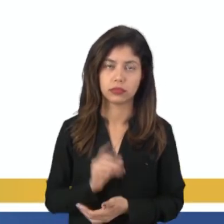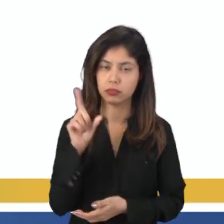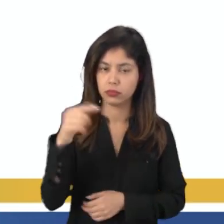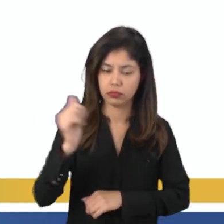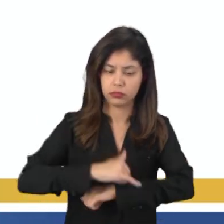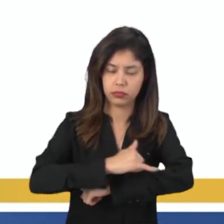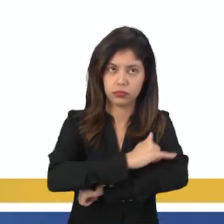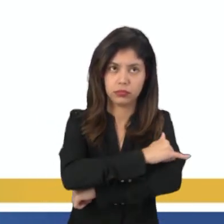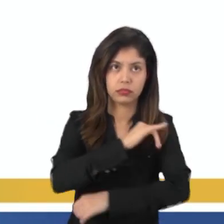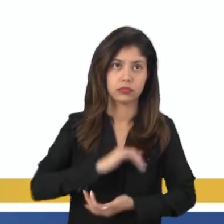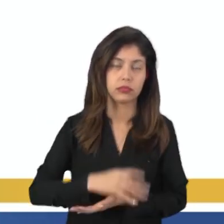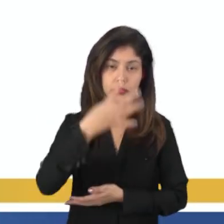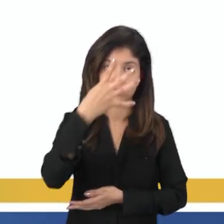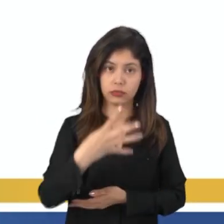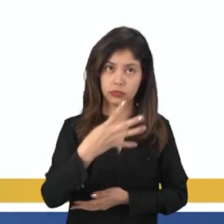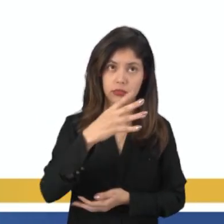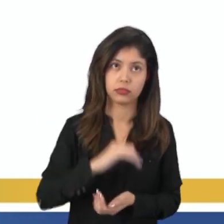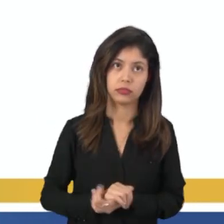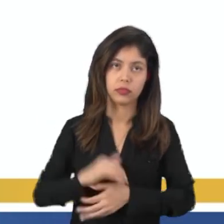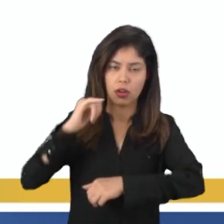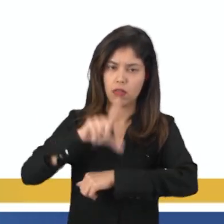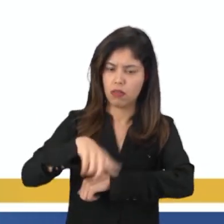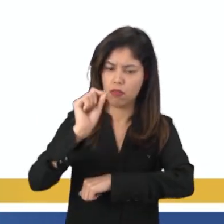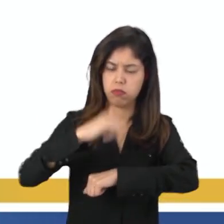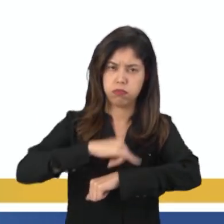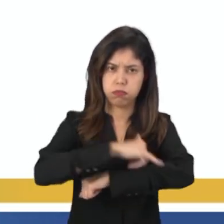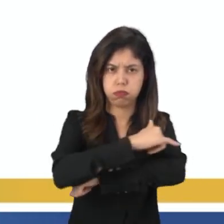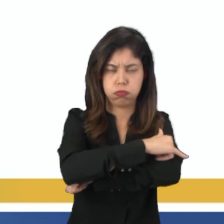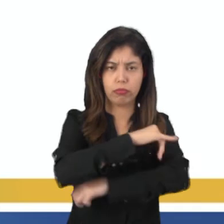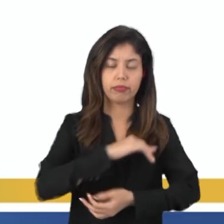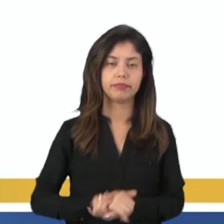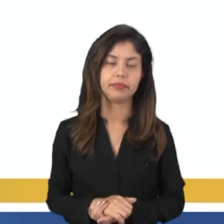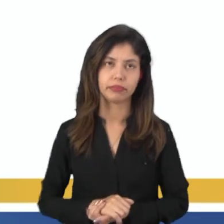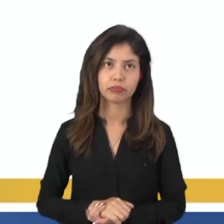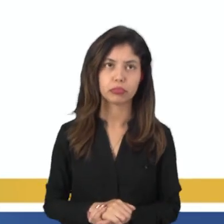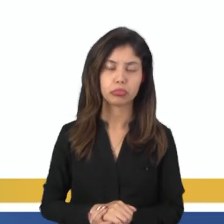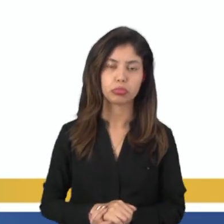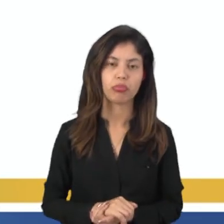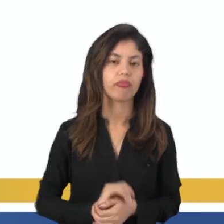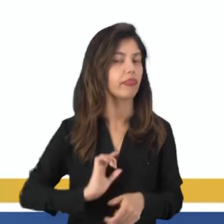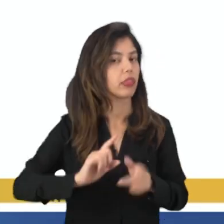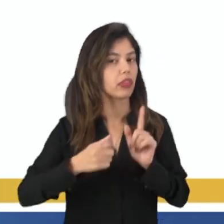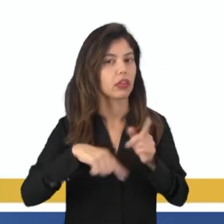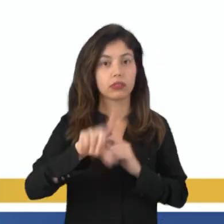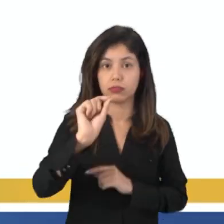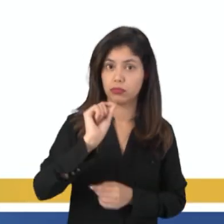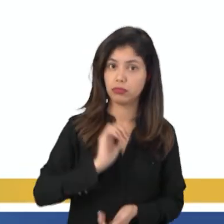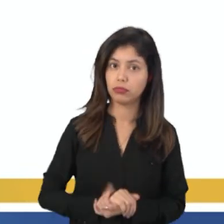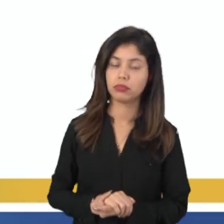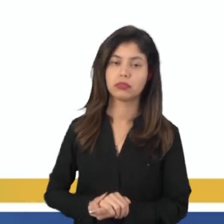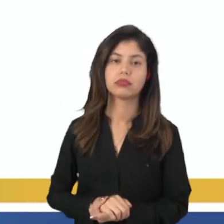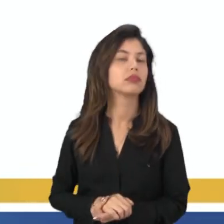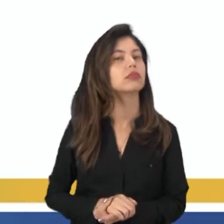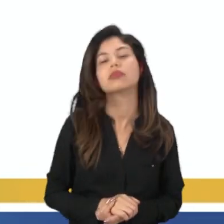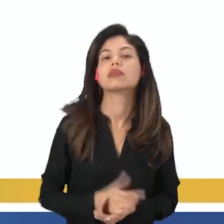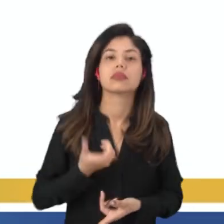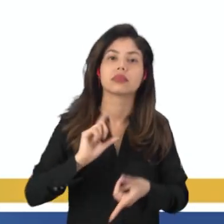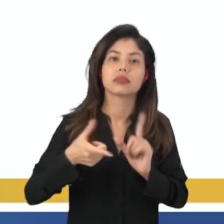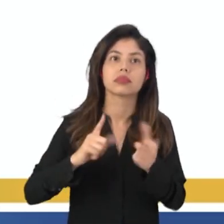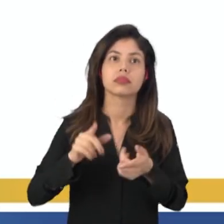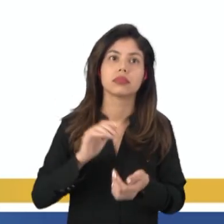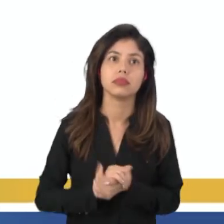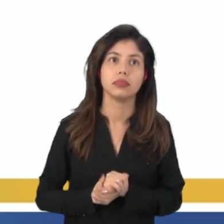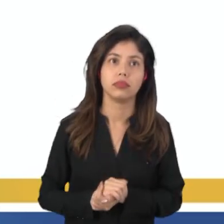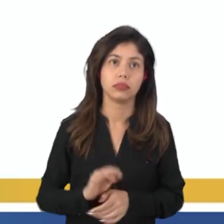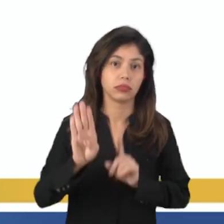de obesidade. E letra D, 4 vezes chance de obesidade. E aí, fez sua escolha? A escolha certa